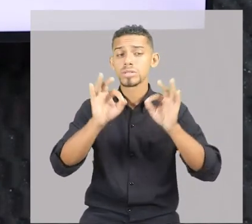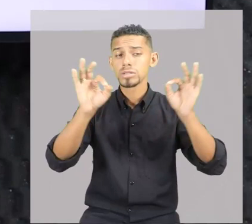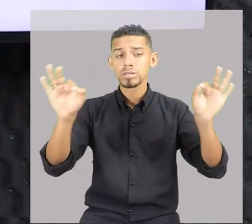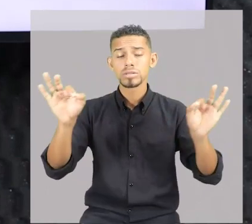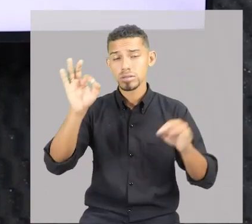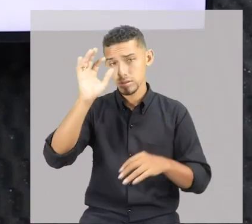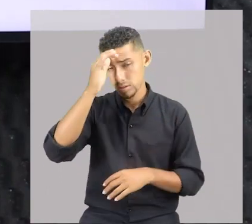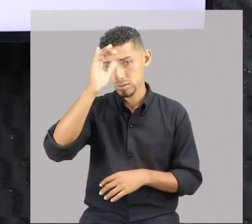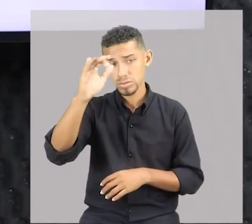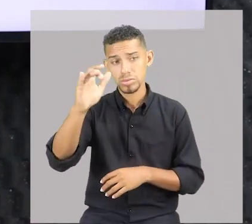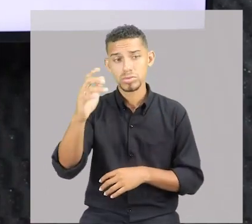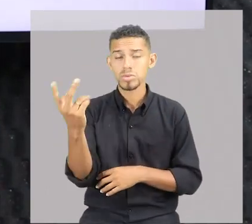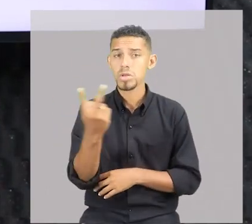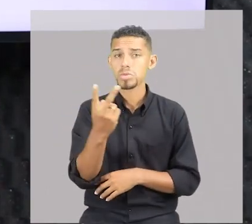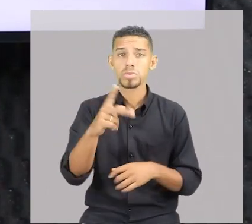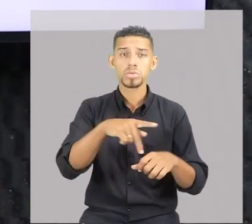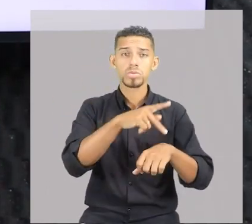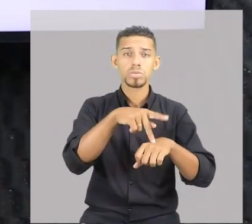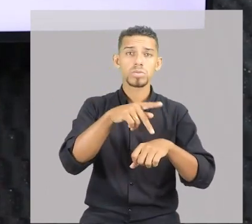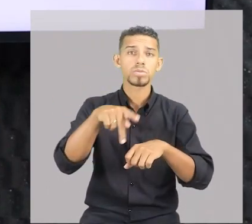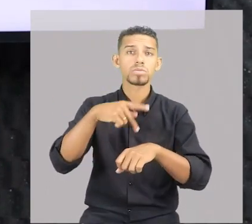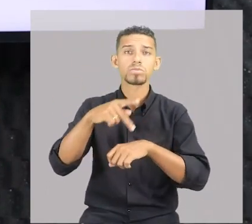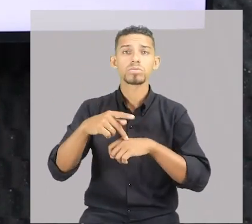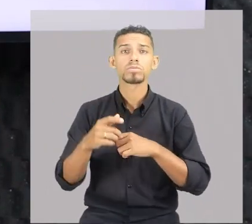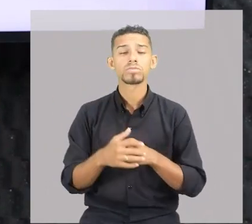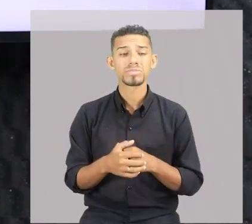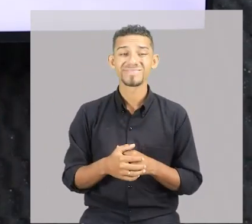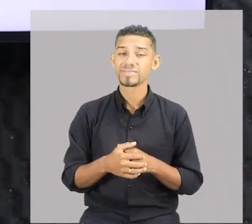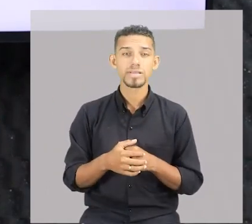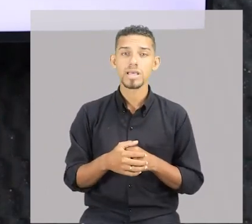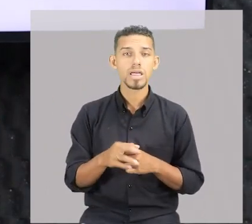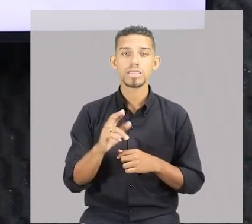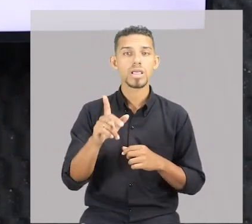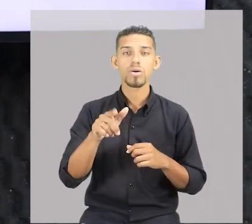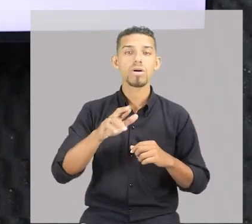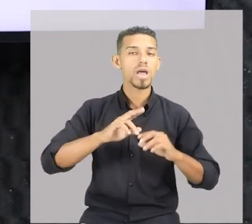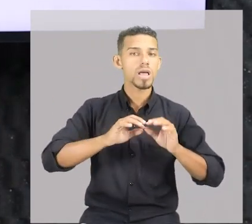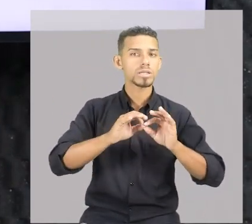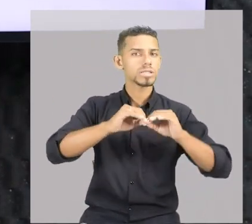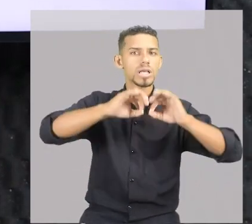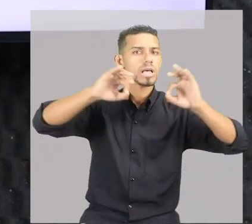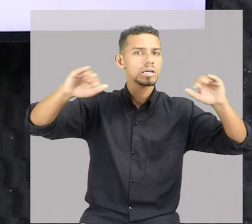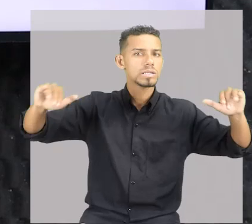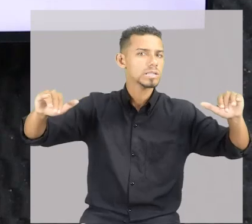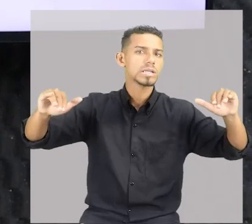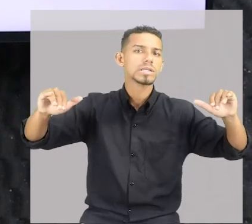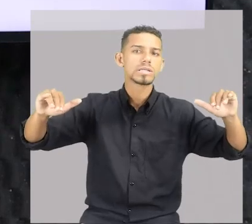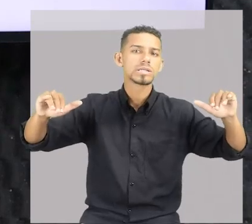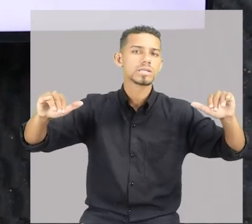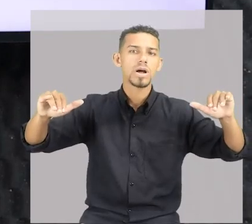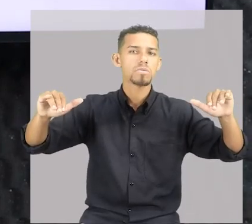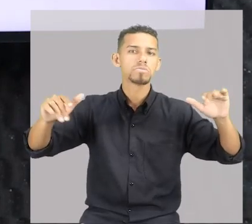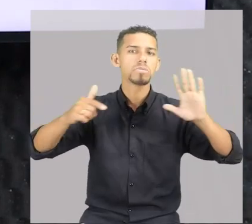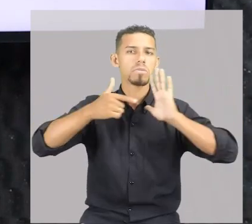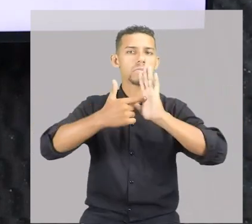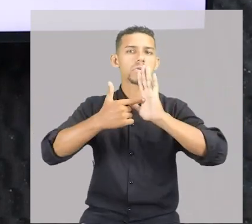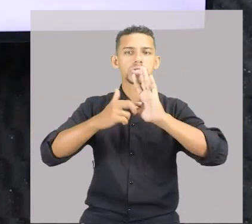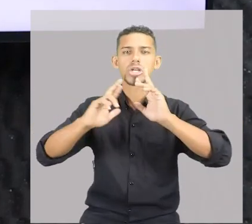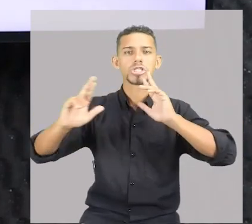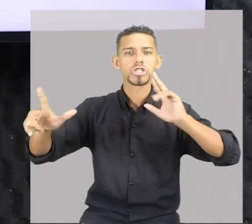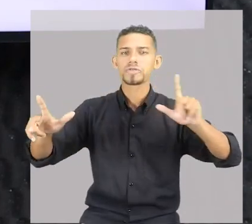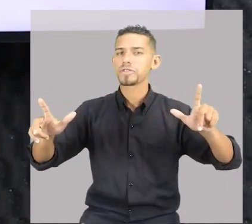distância cultural entre os dois países. A questão aqui não é se afastar, não é mostrar a